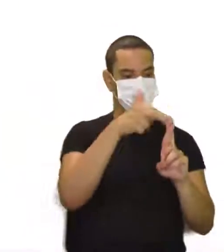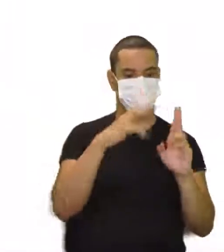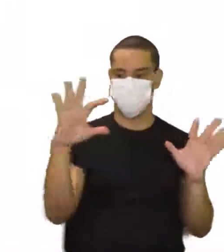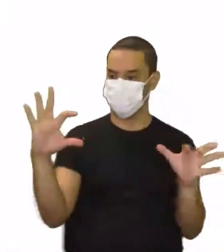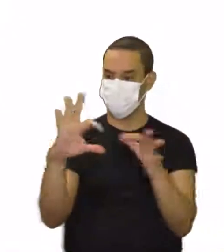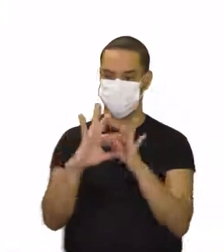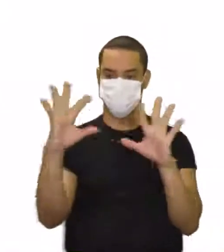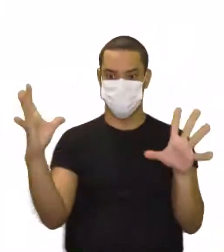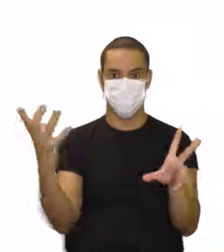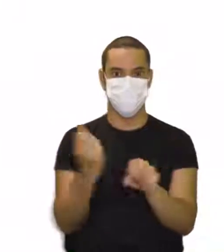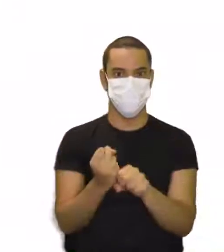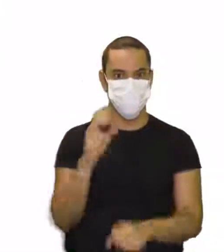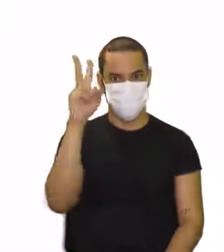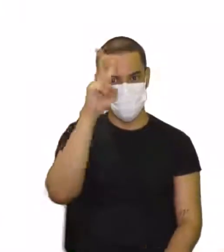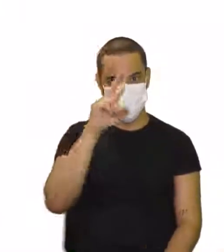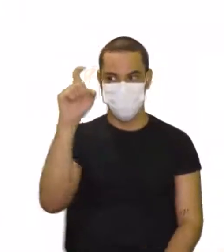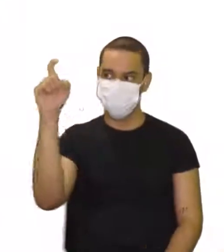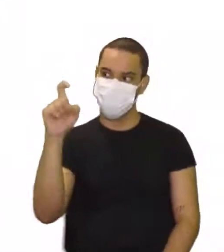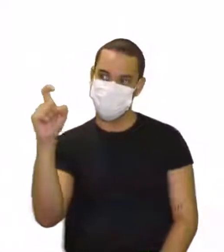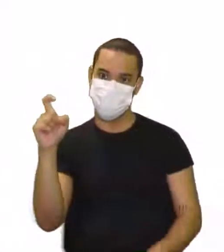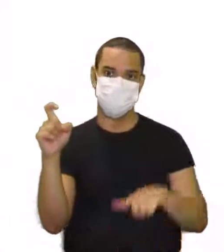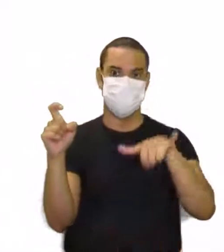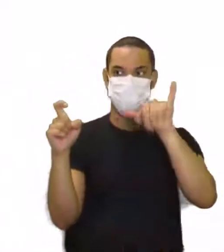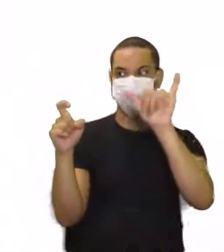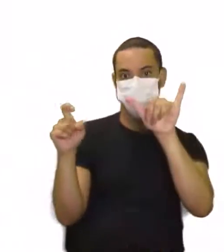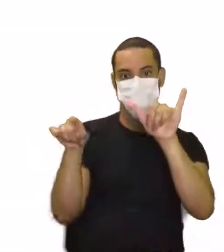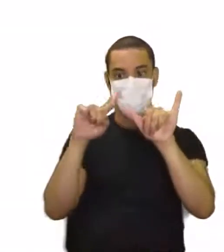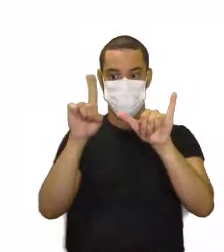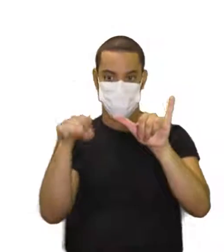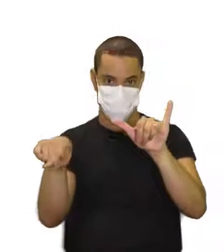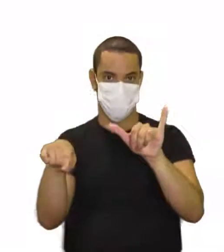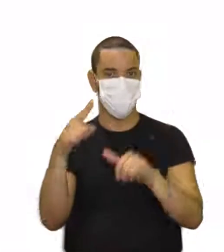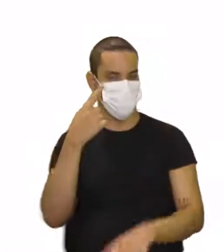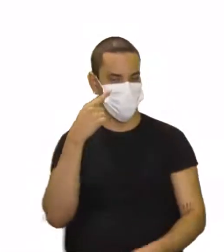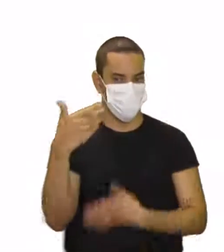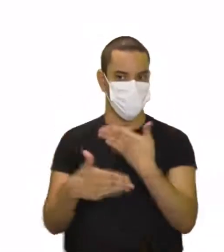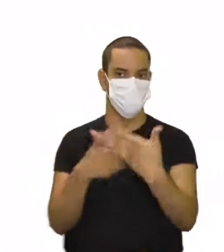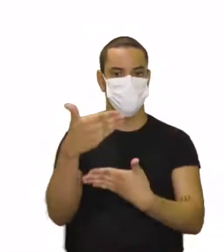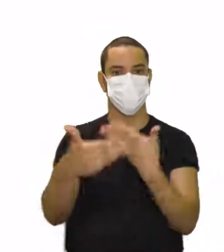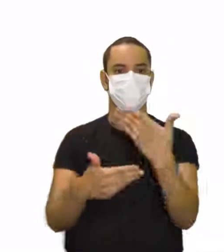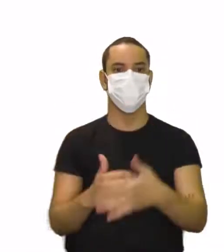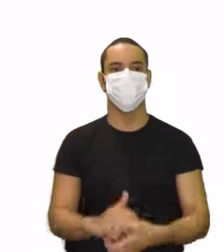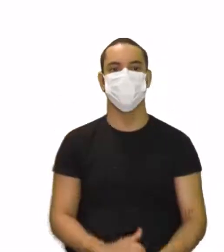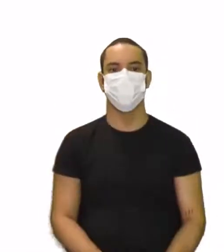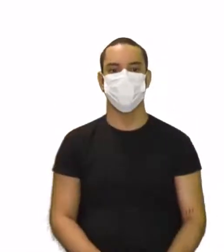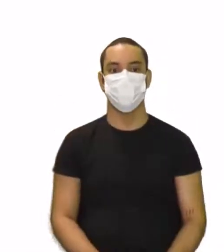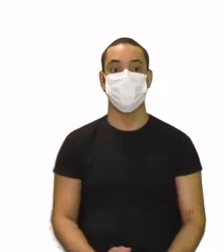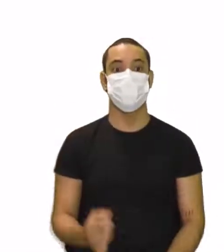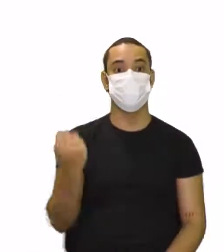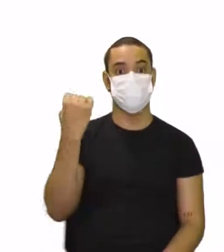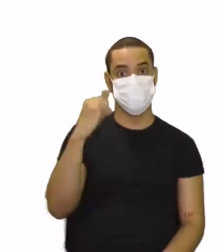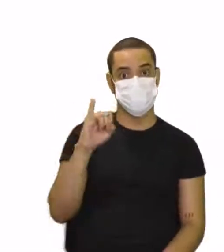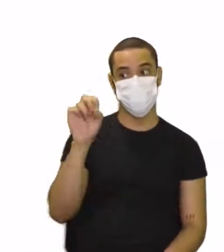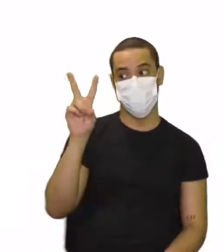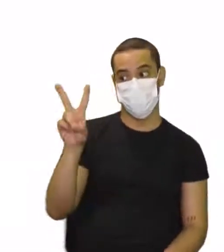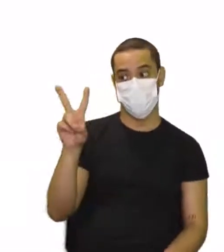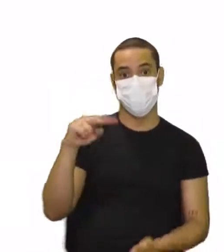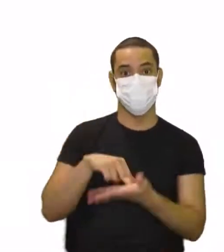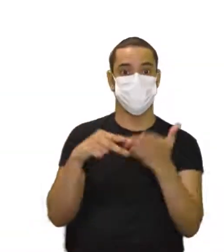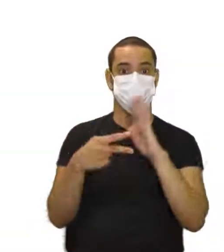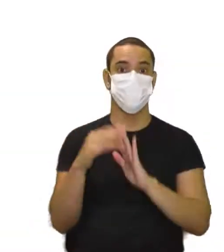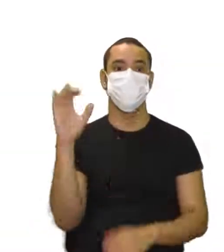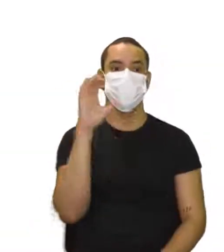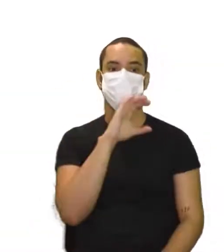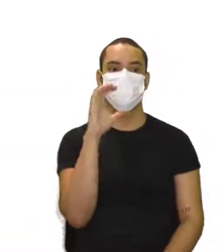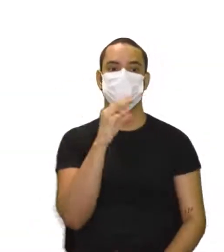vetores. Lembra lá o x, o y, o z? Nós vamos ver já já. Se v for a velocidade, olha aqui, ó, é mais ou menos isso